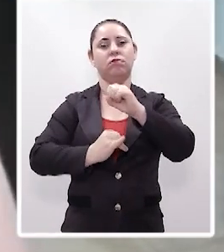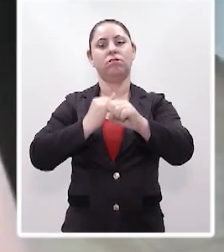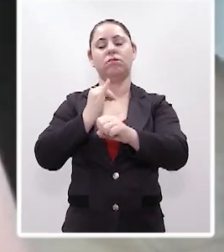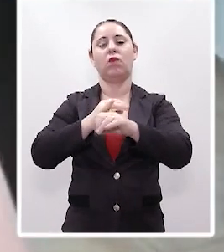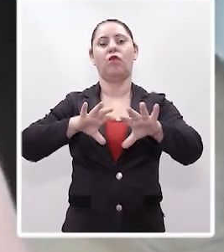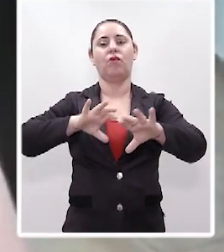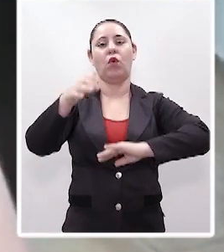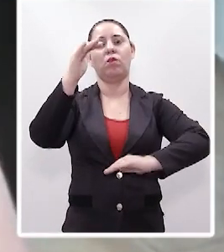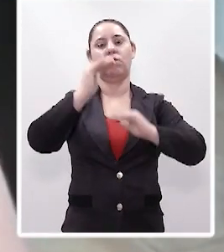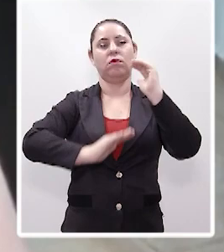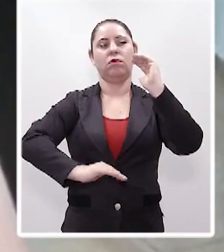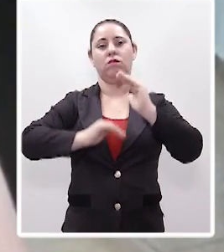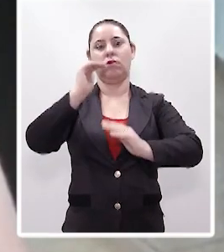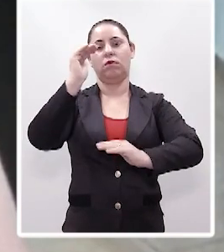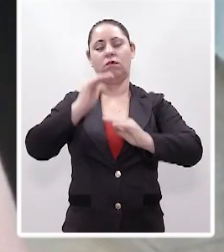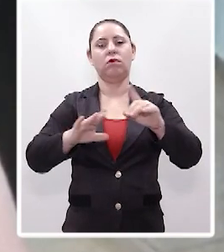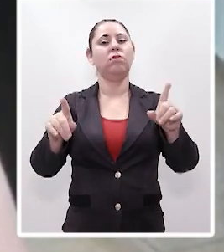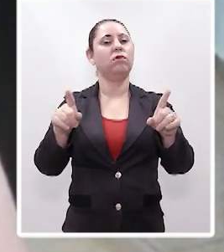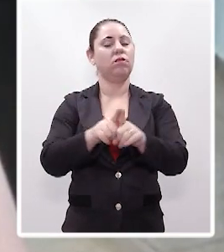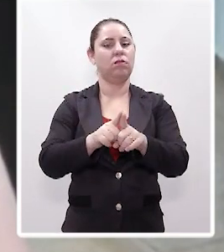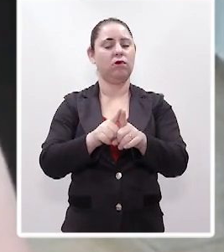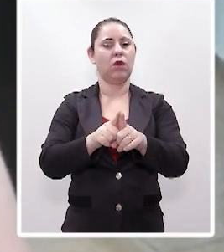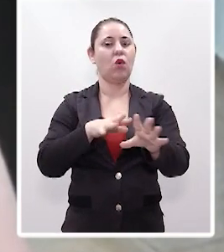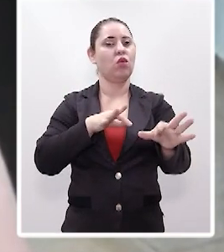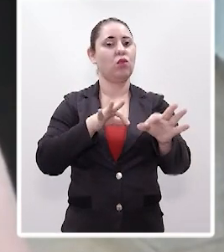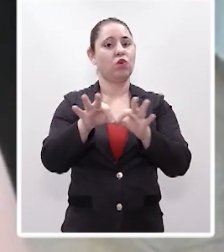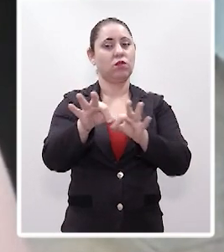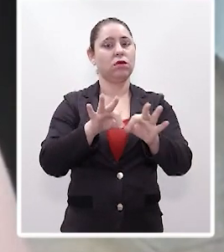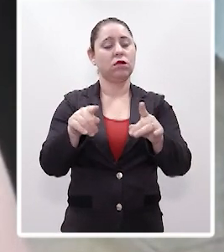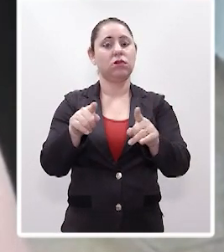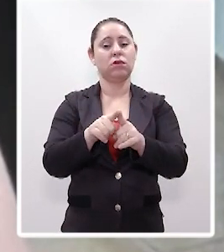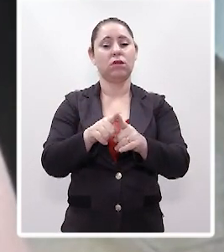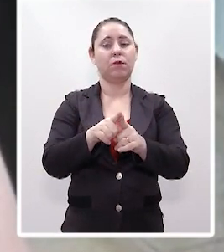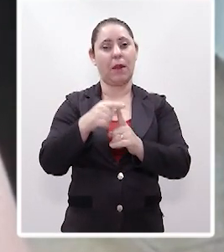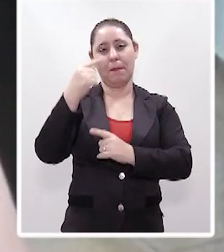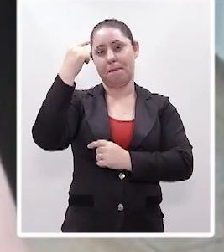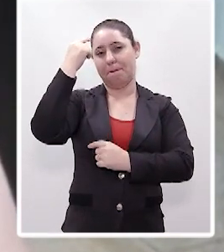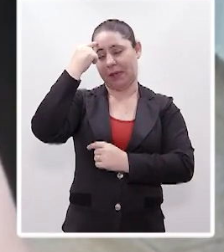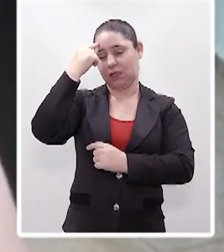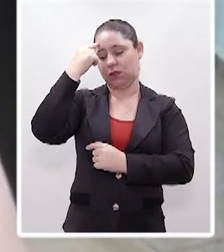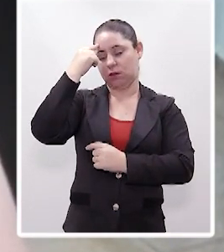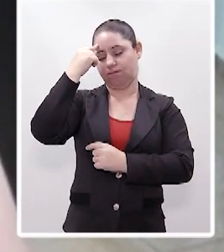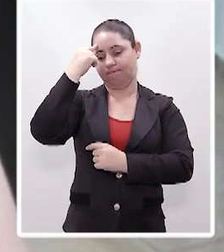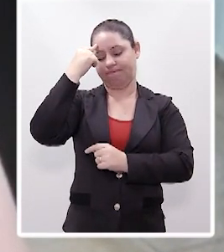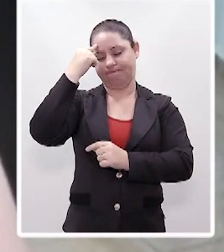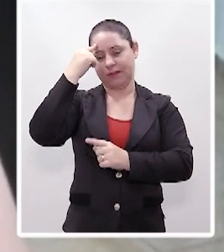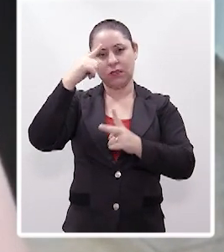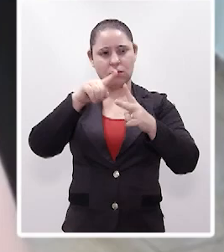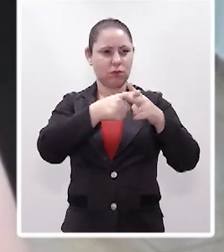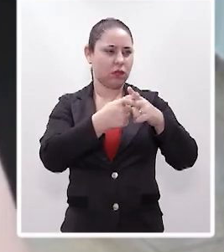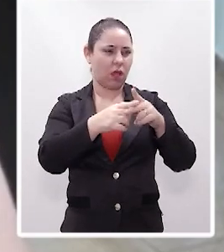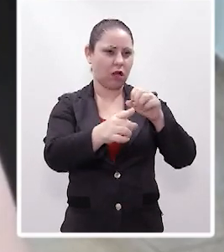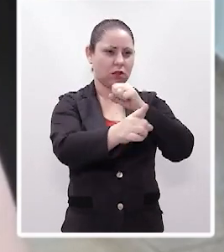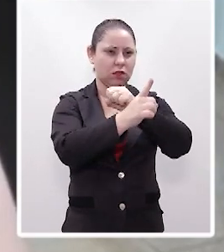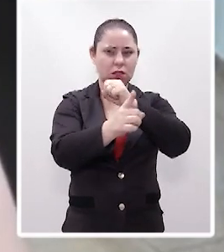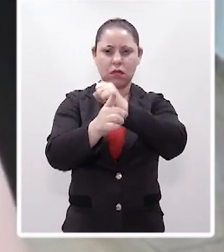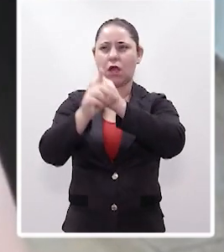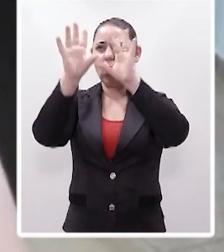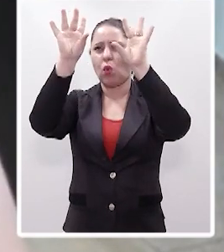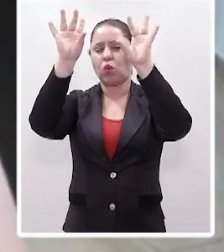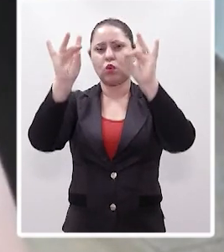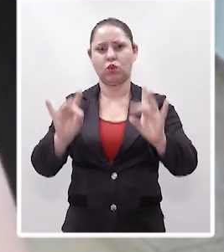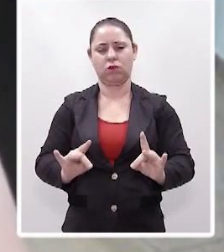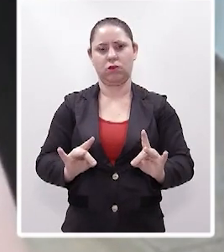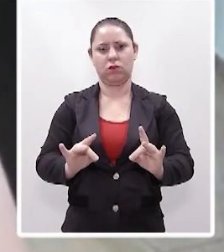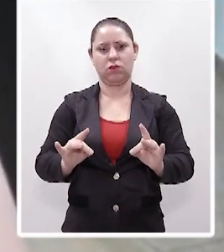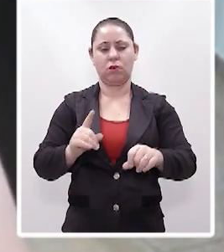da formação dos professores, e dessa organização de pensar uma estratégia que atendesse ao contexto,